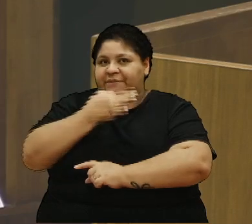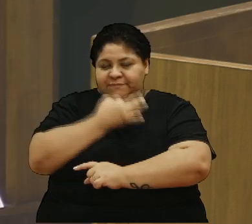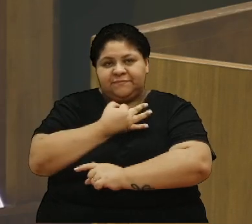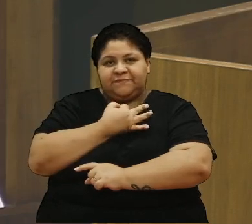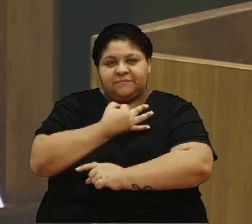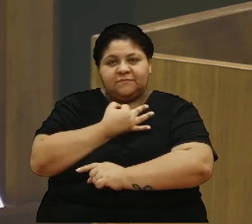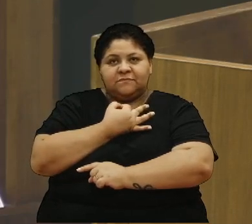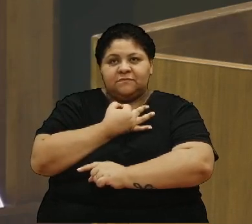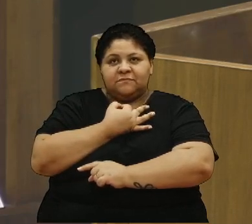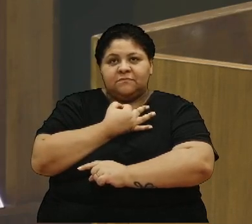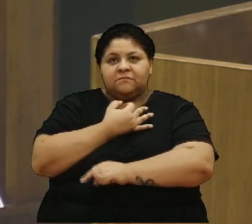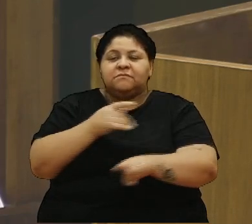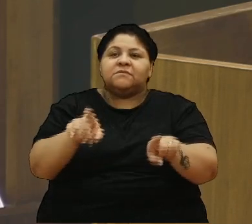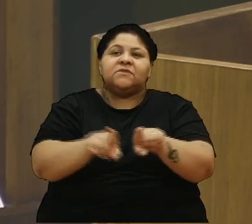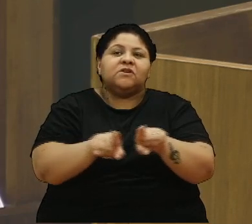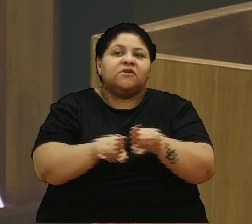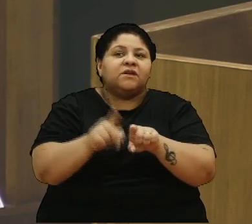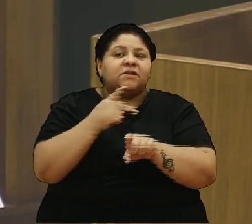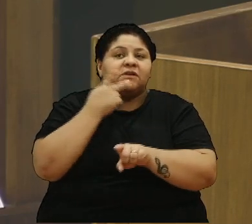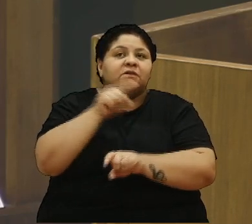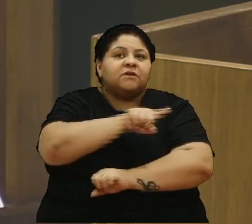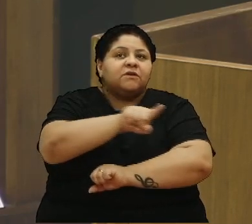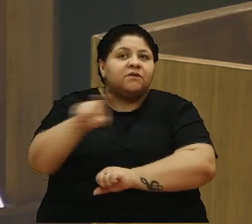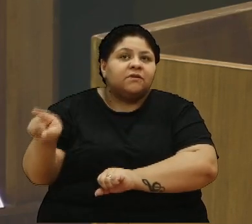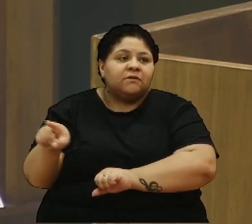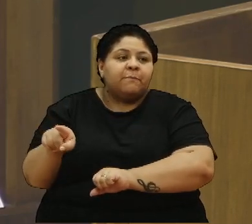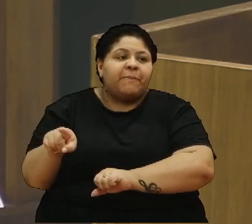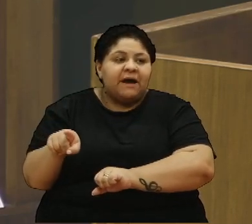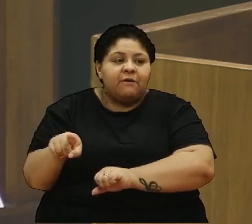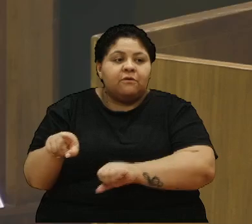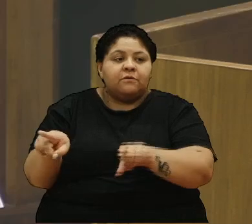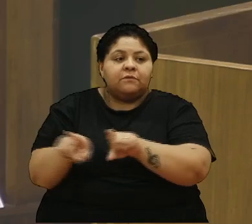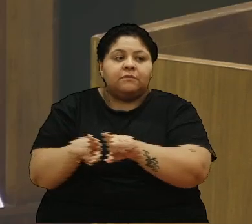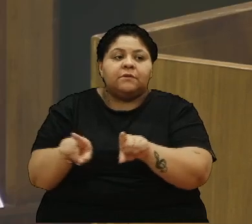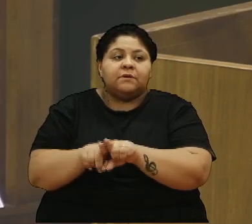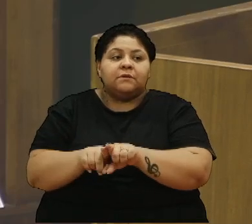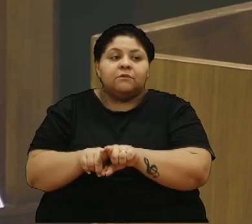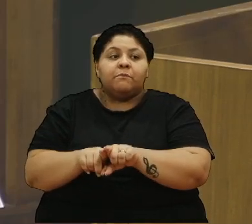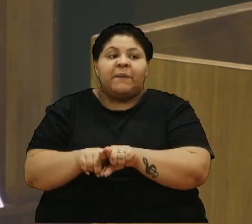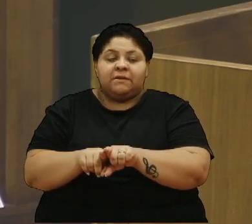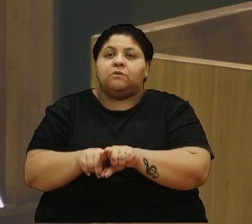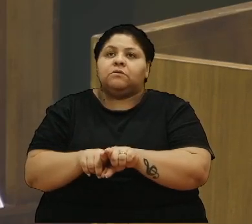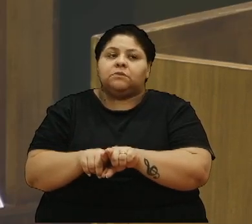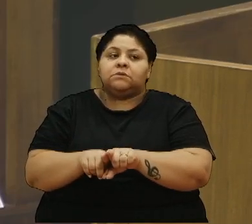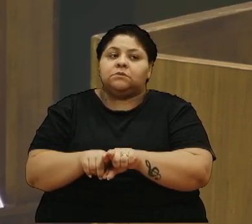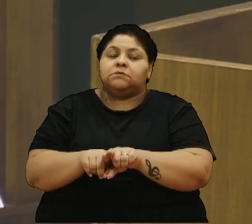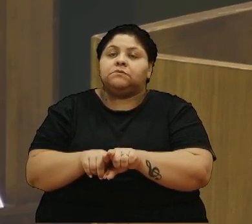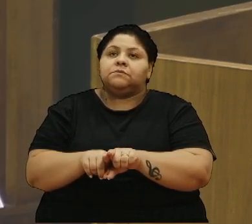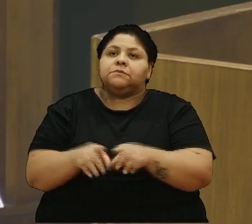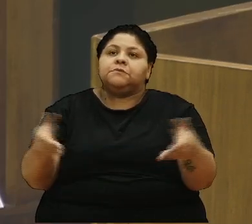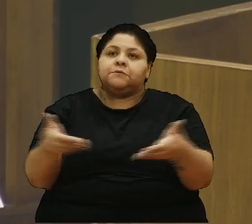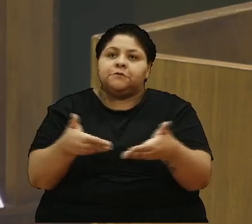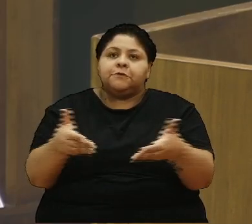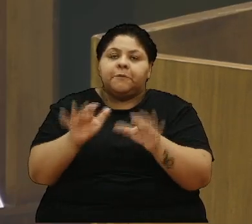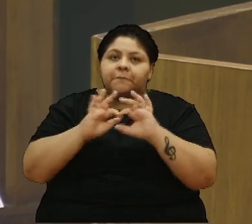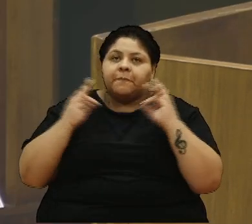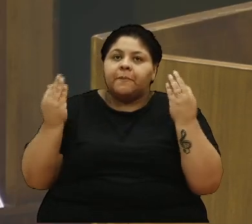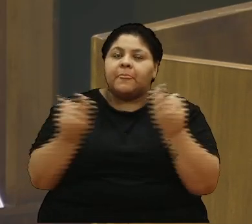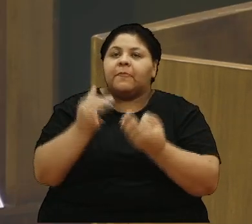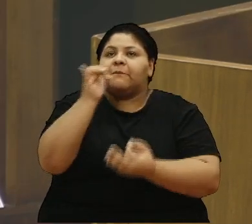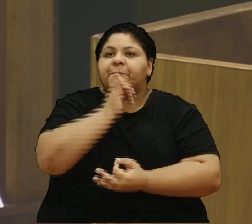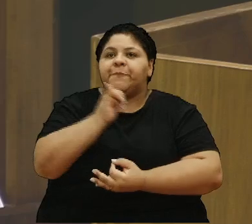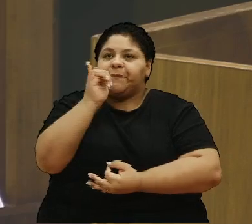nossa cidade. Também vou dizer aqui para vocês aonde os jogos irão ocorrer, quem se interessar para ir assistir ou conhecer melhor, né, com a família, por